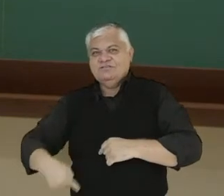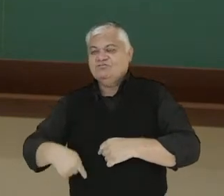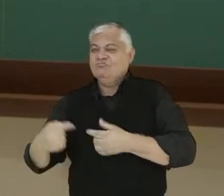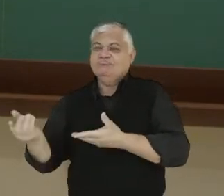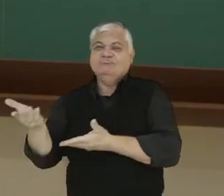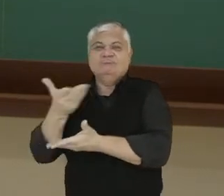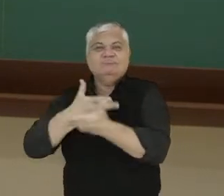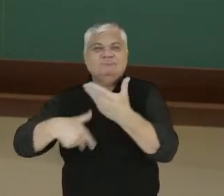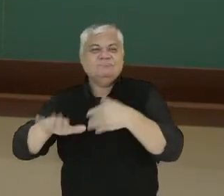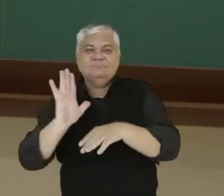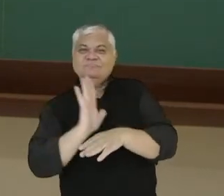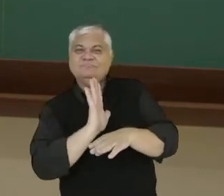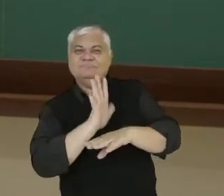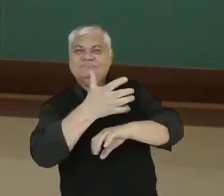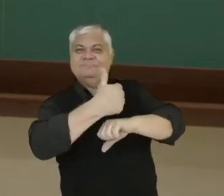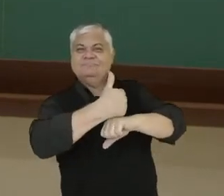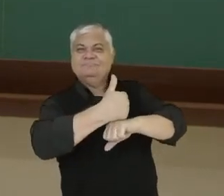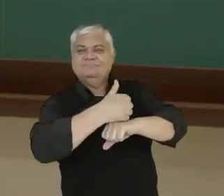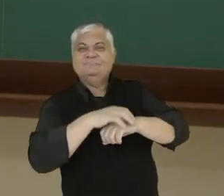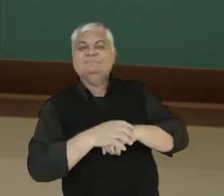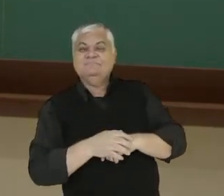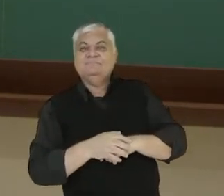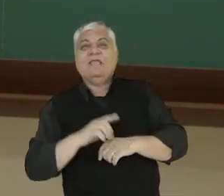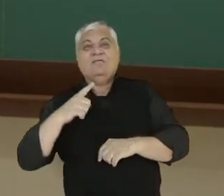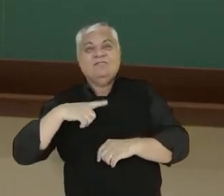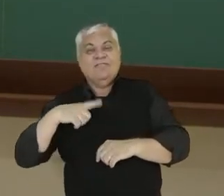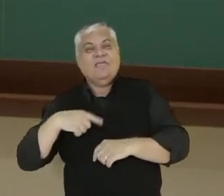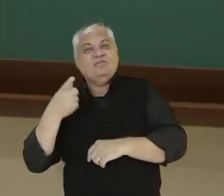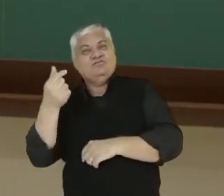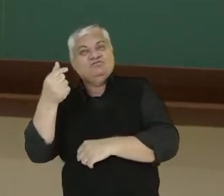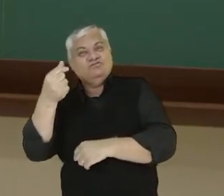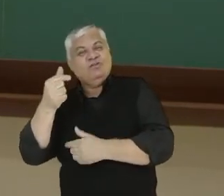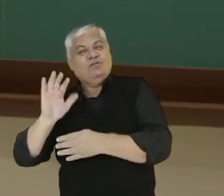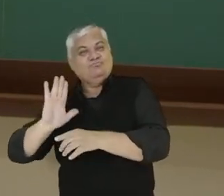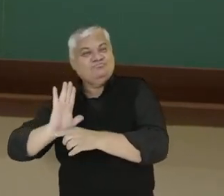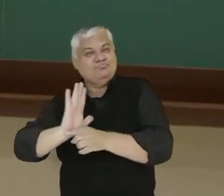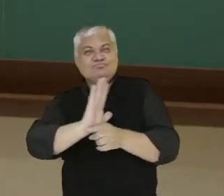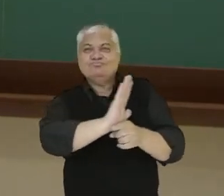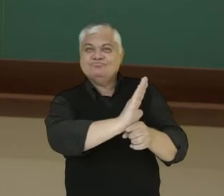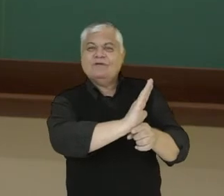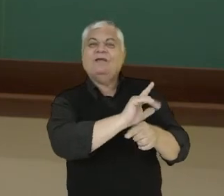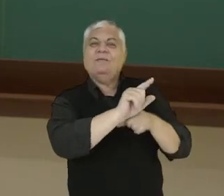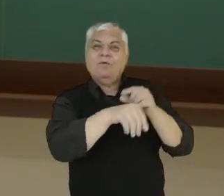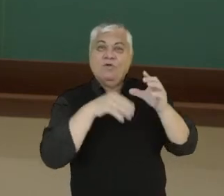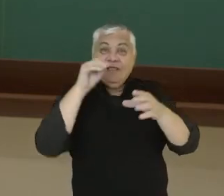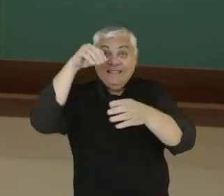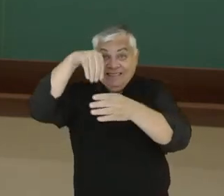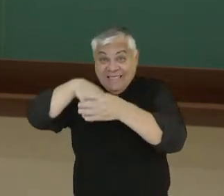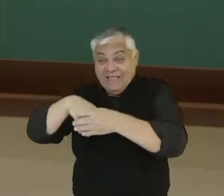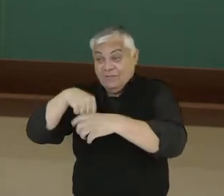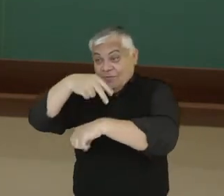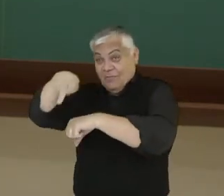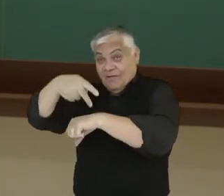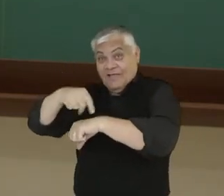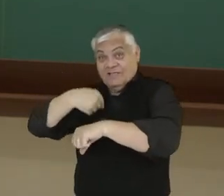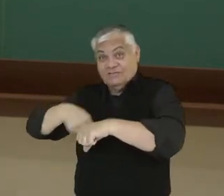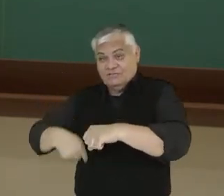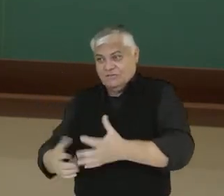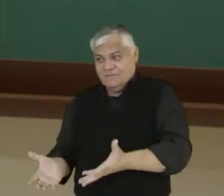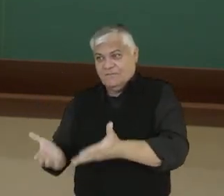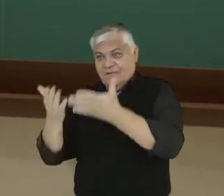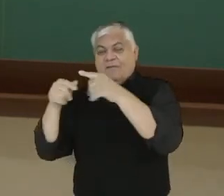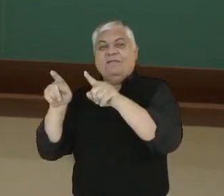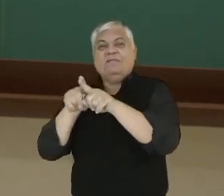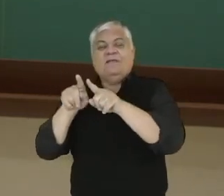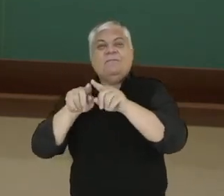ali como uma grande potência mundial. Tendo os recursos, é possível investir tanto internamente quanto em outras regiões